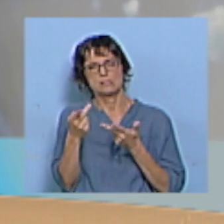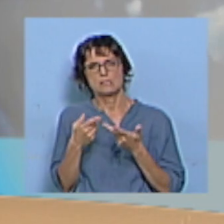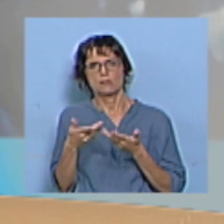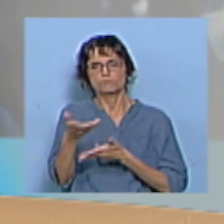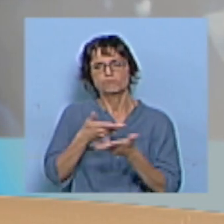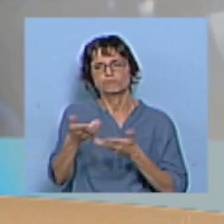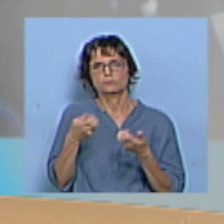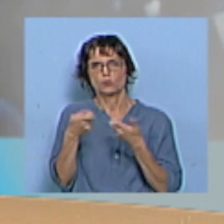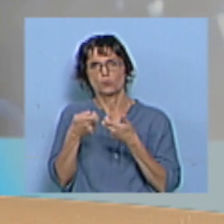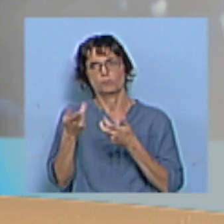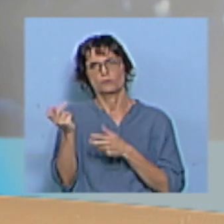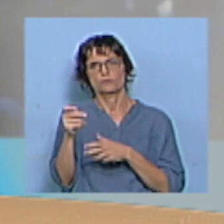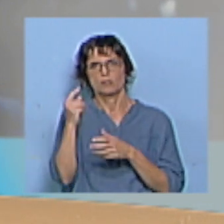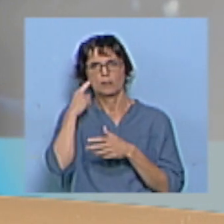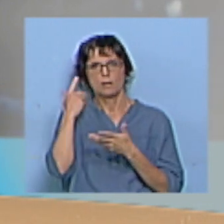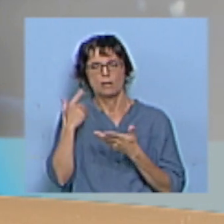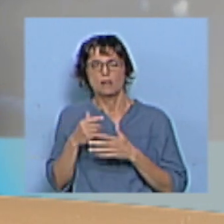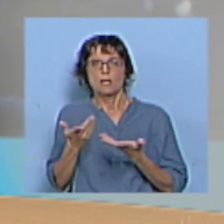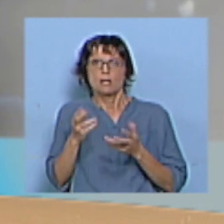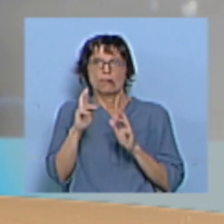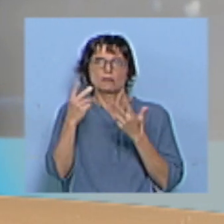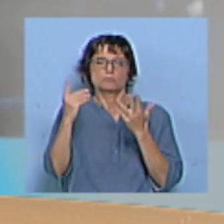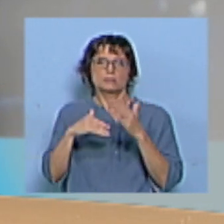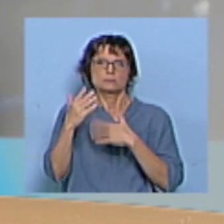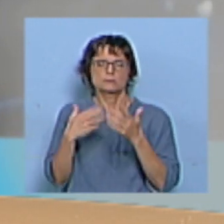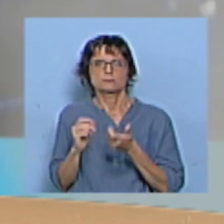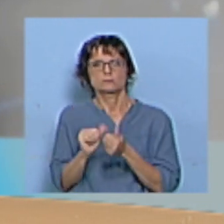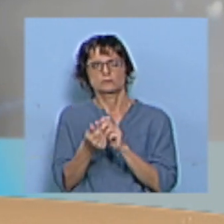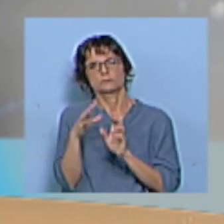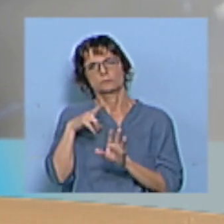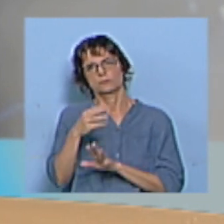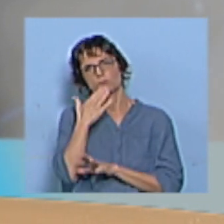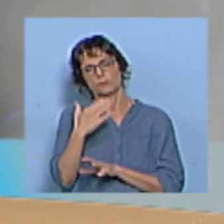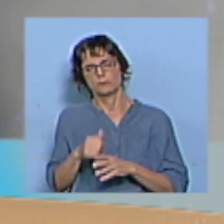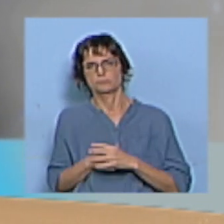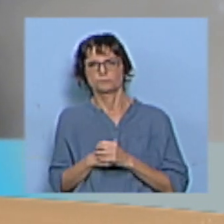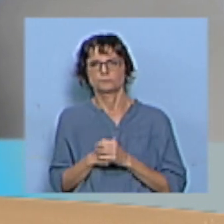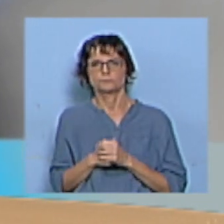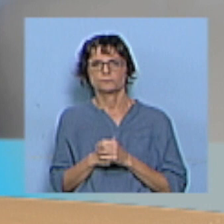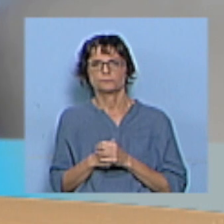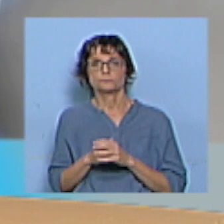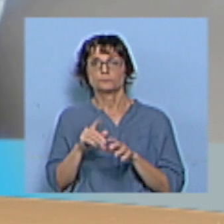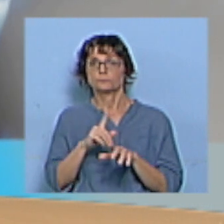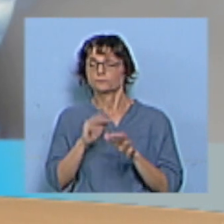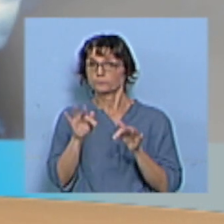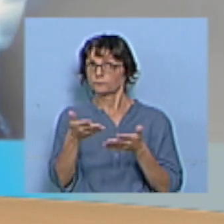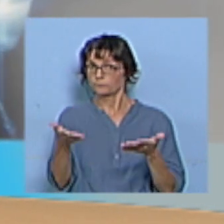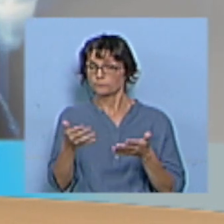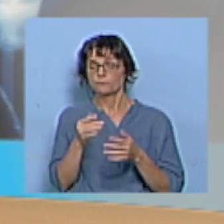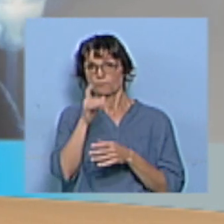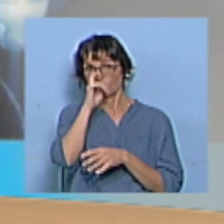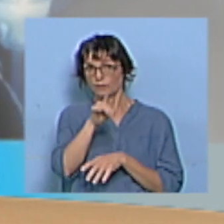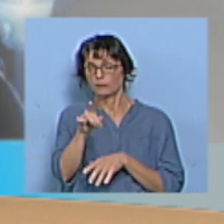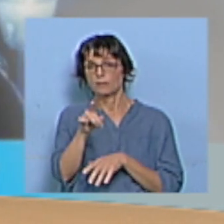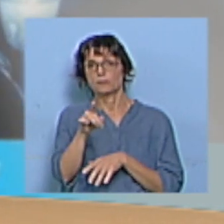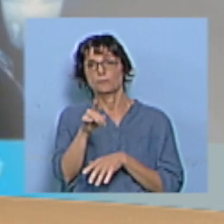Bruxelas e que esperemos que ajude a transformar Portugal. Muito obrigado. A terminar, lembro ainda